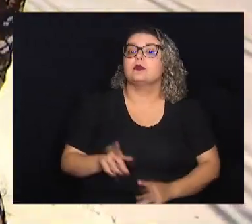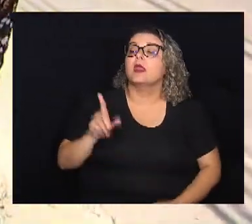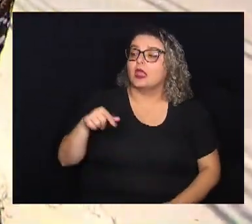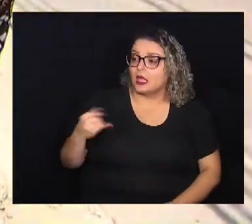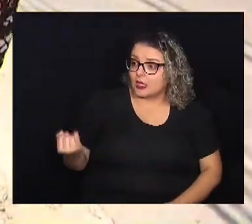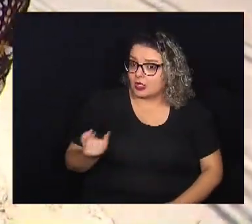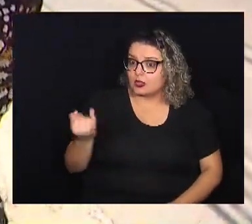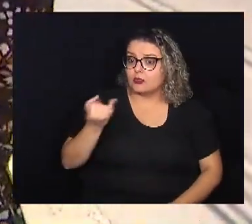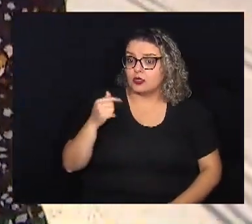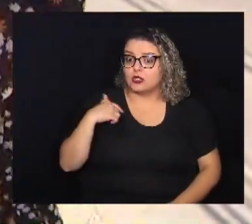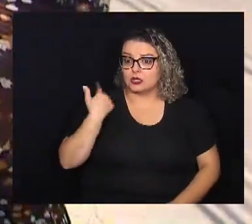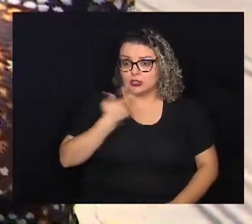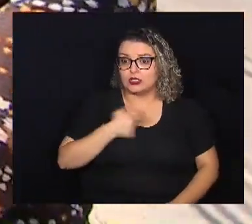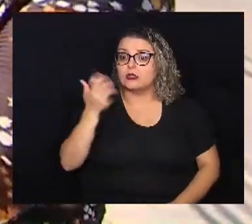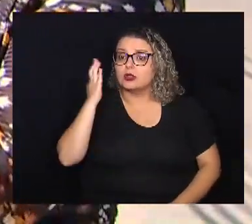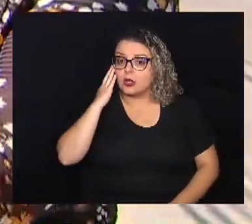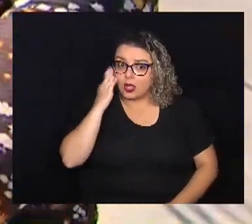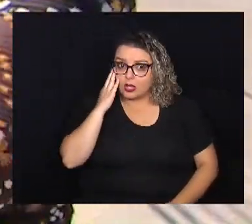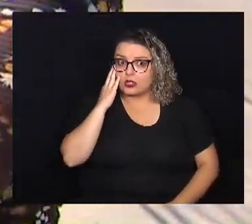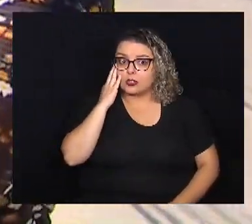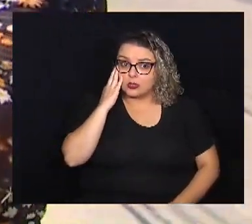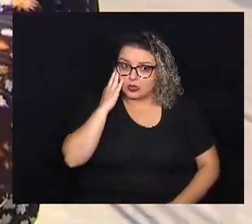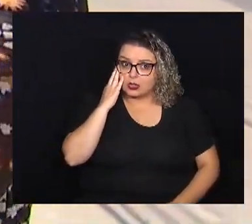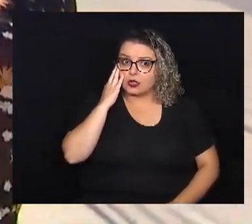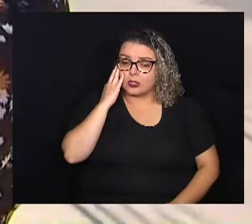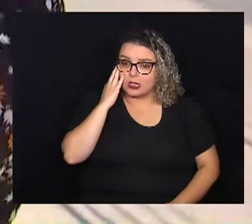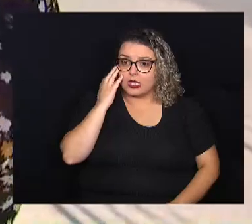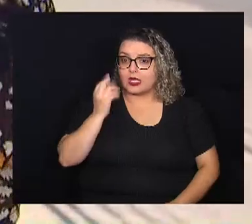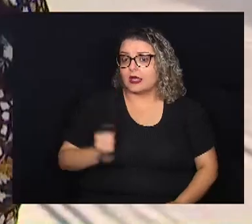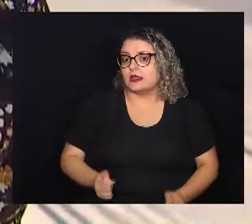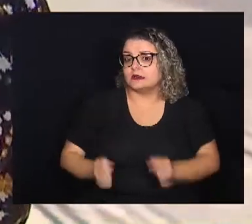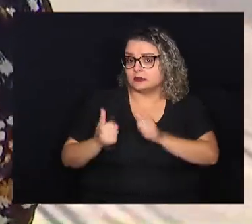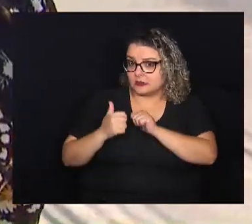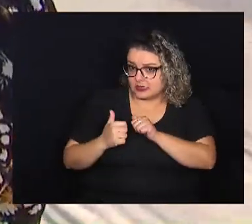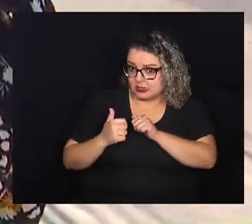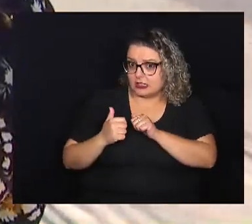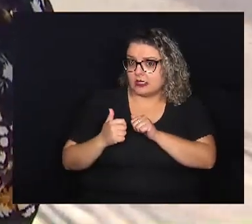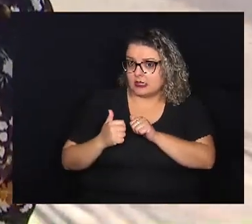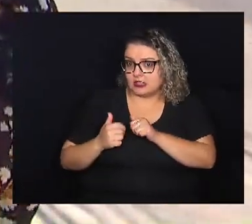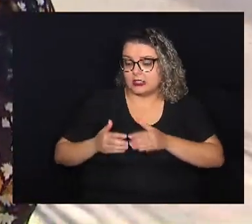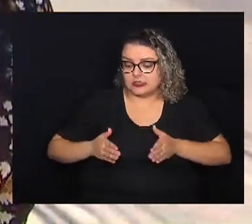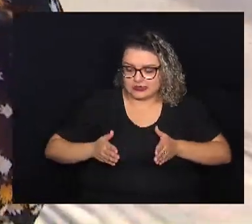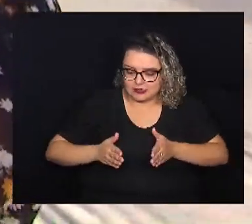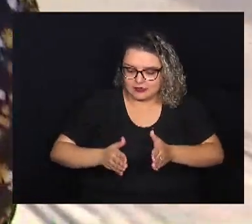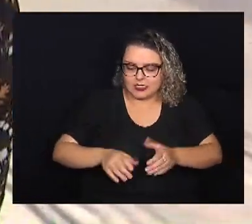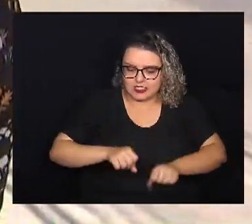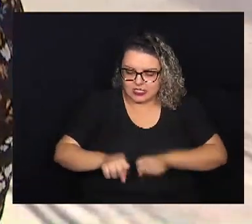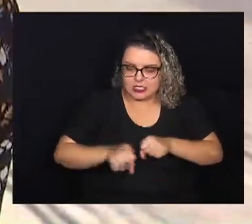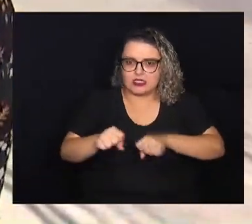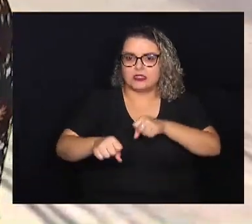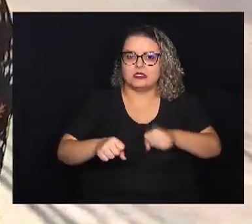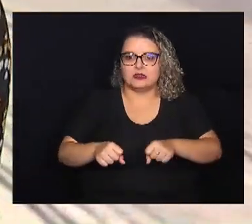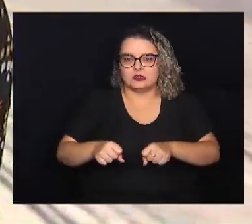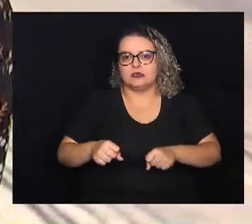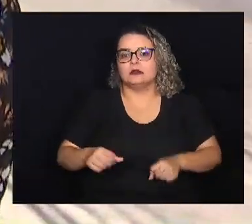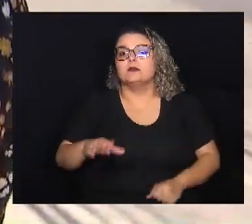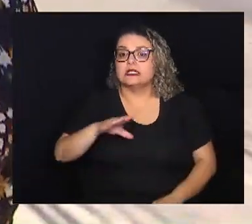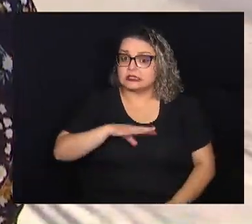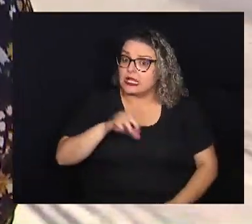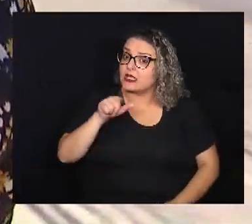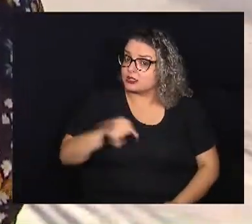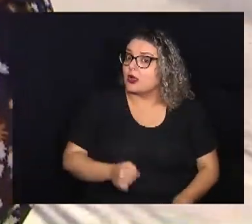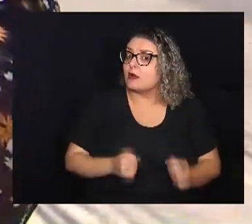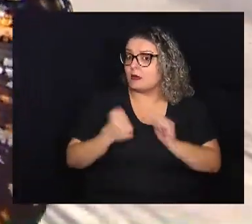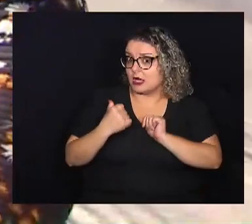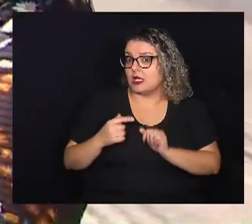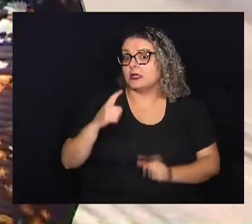que a gente entenda que esse ganho, né? Essa malha cicloviária na cidade de 100 quilômetros é um ganho pra cidade. Então,